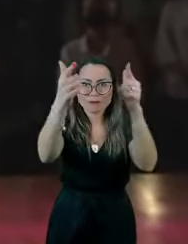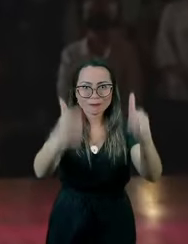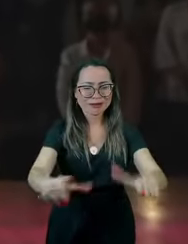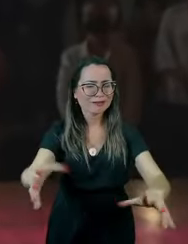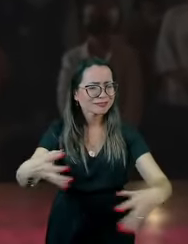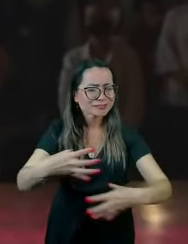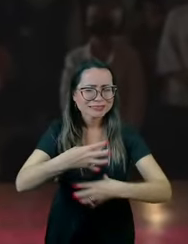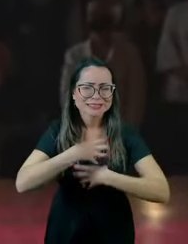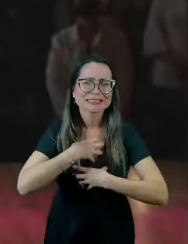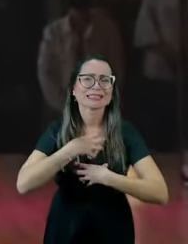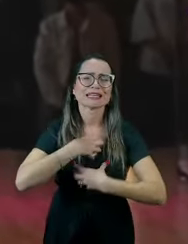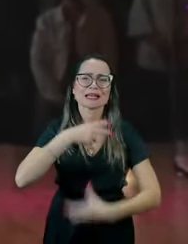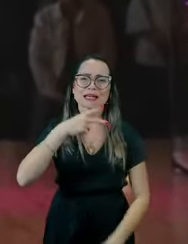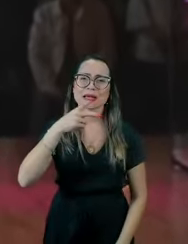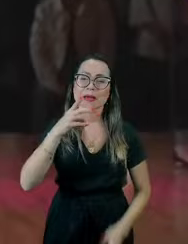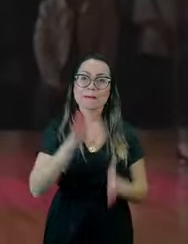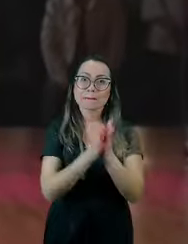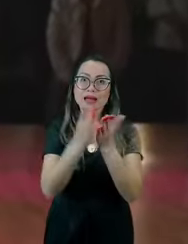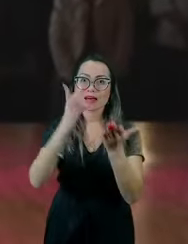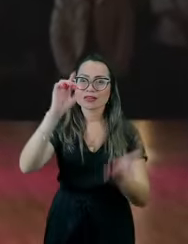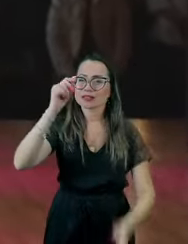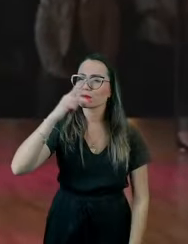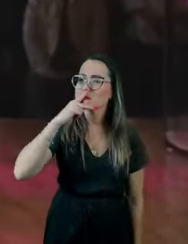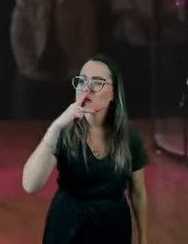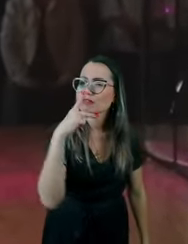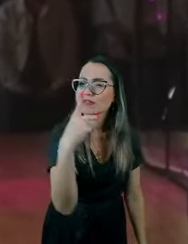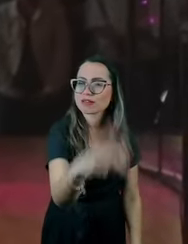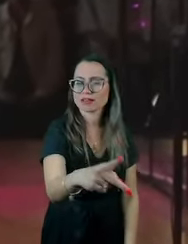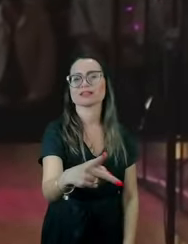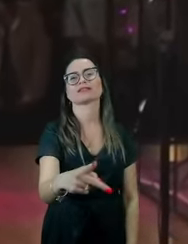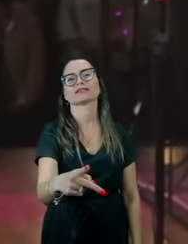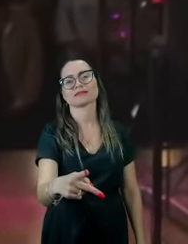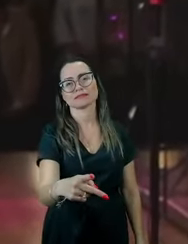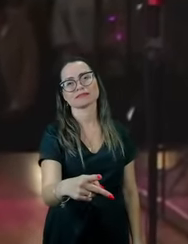palavras pontuais. A conexão de Deus vai fluir.